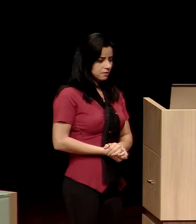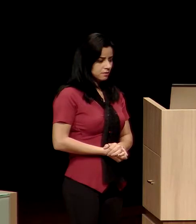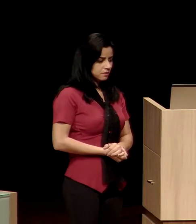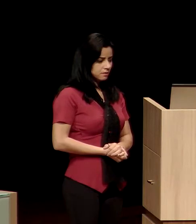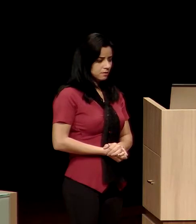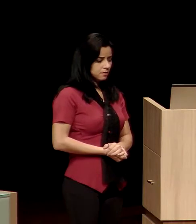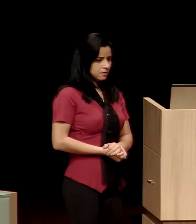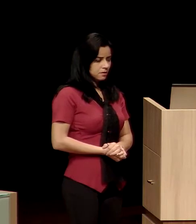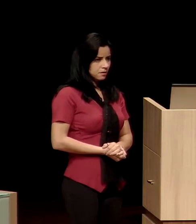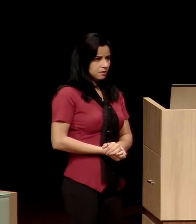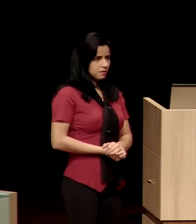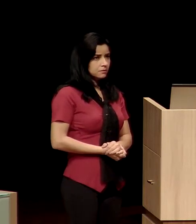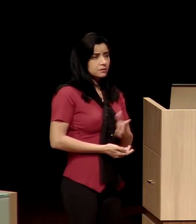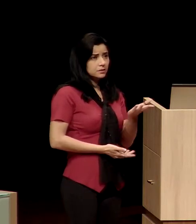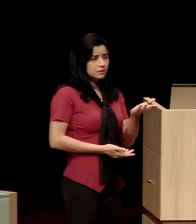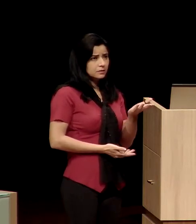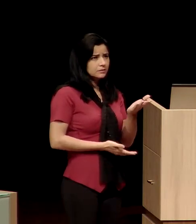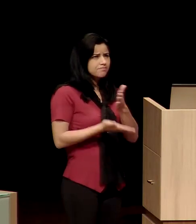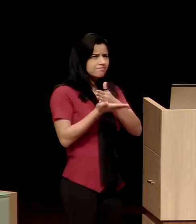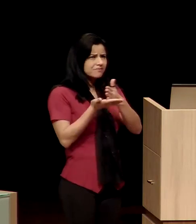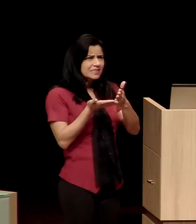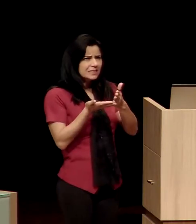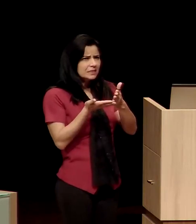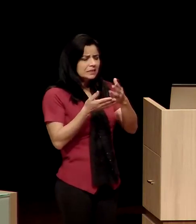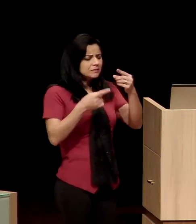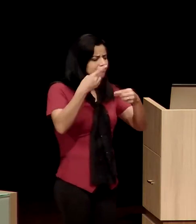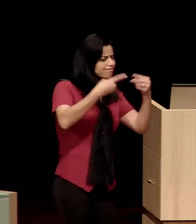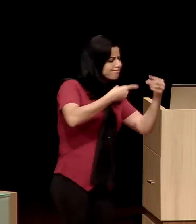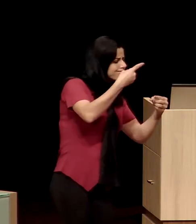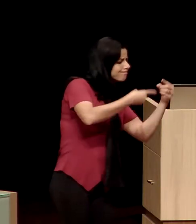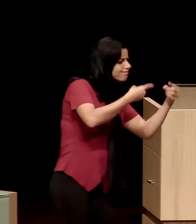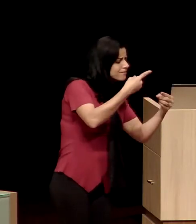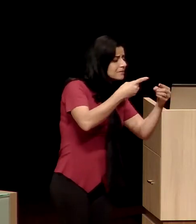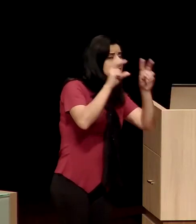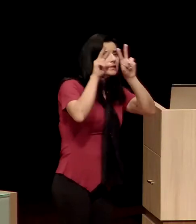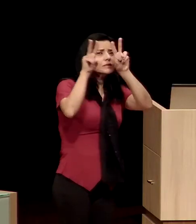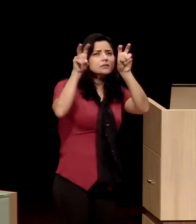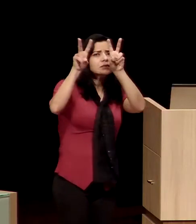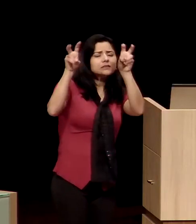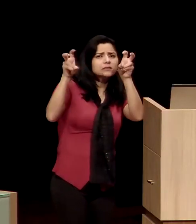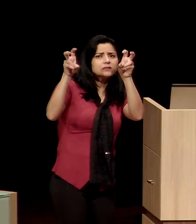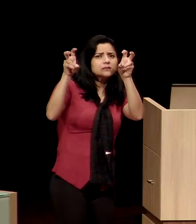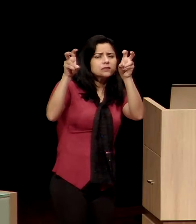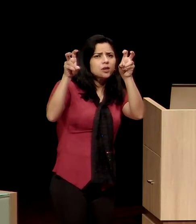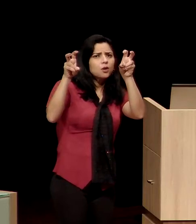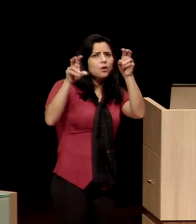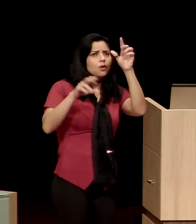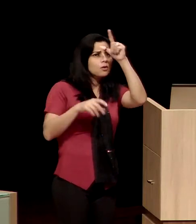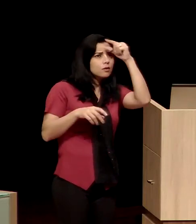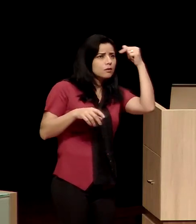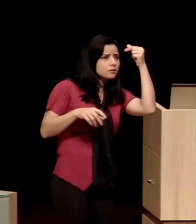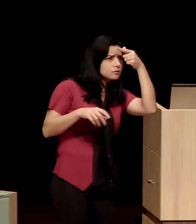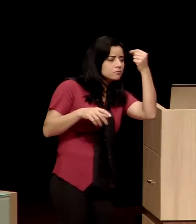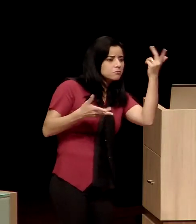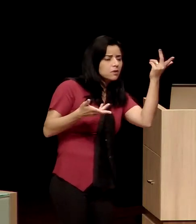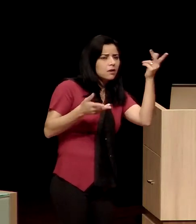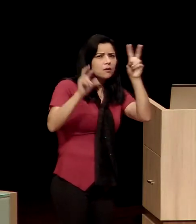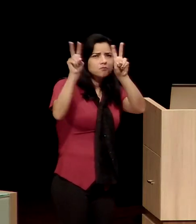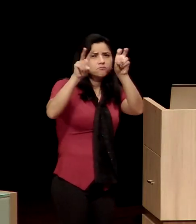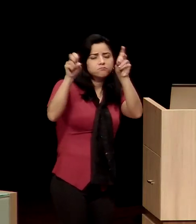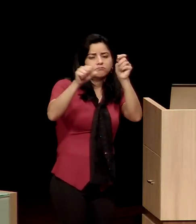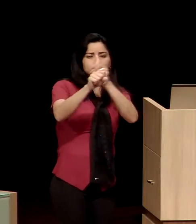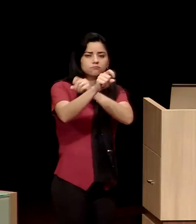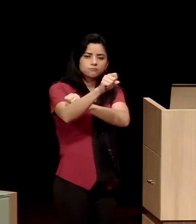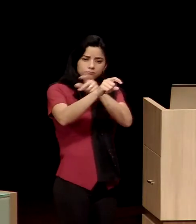brought out. E então começaram um debate sobre o termo, debates acadêmicos sobre o termo pedagogia